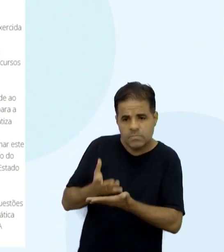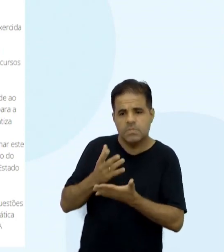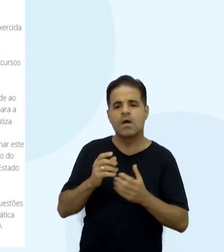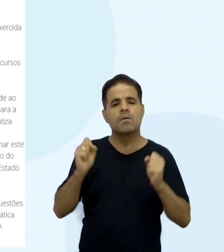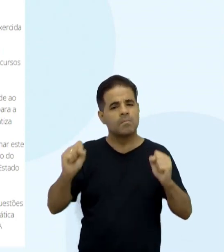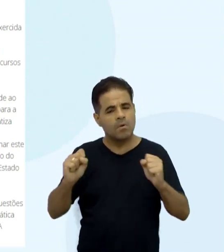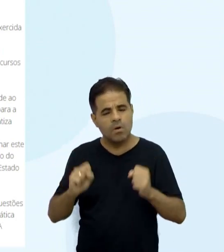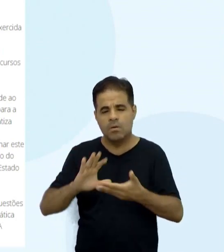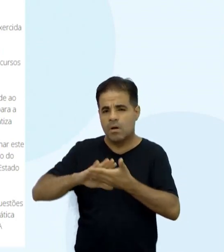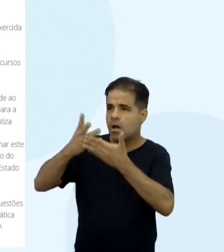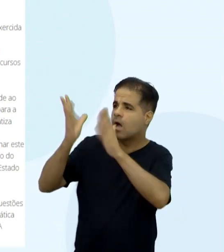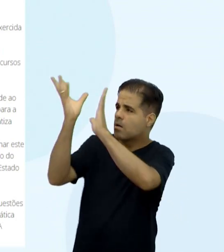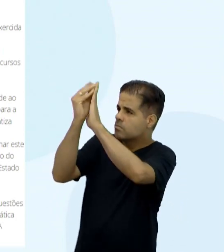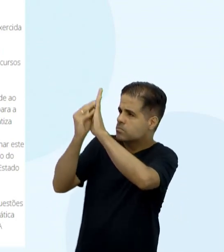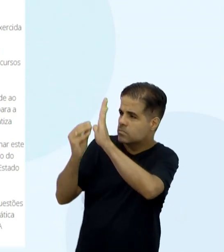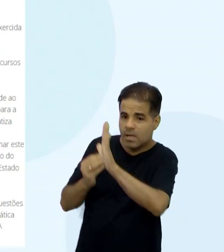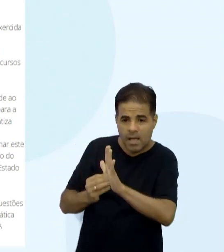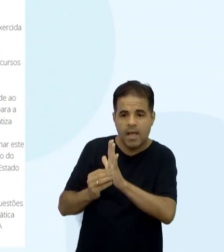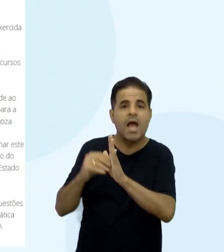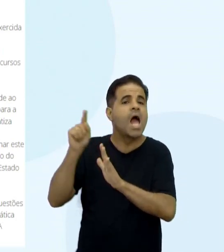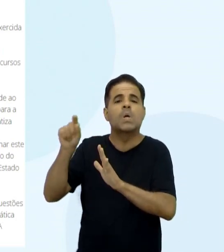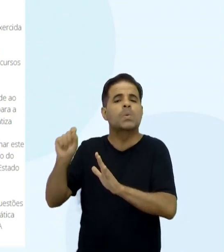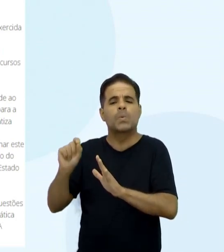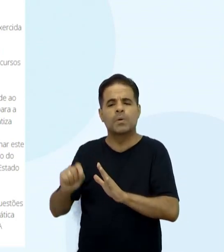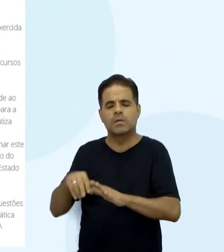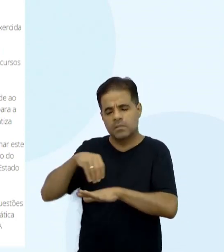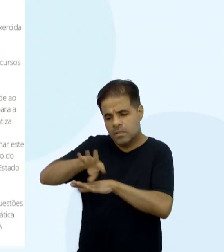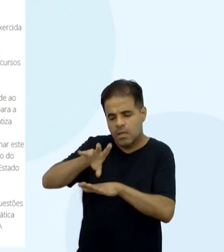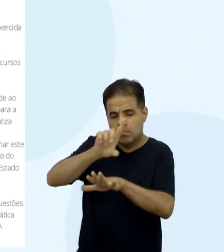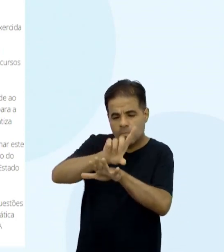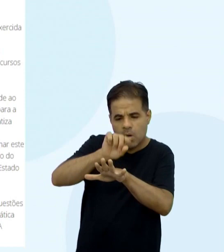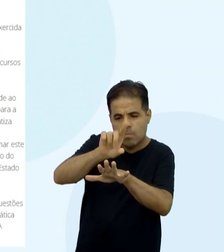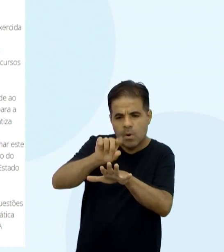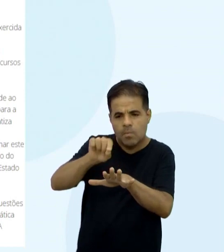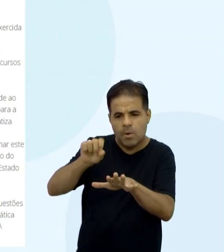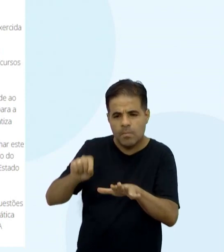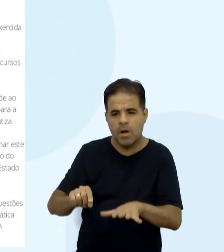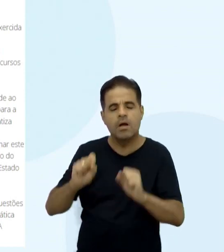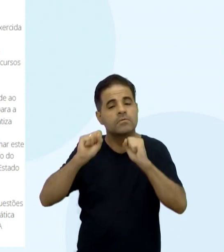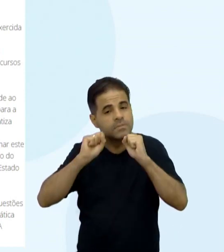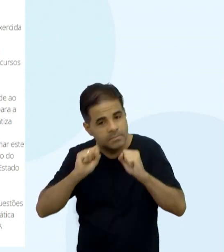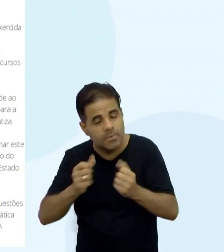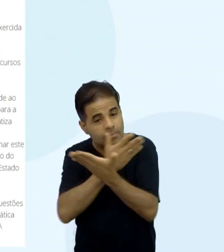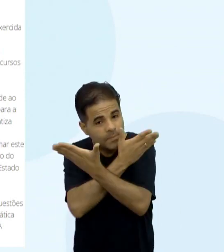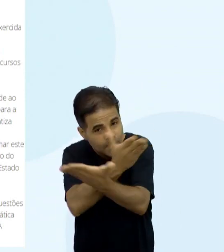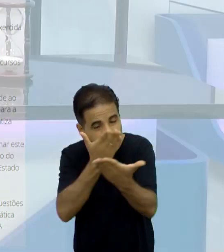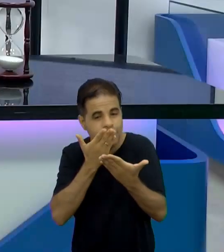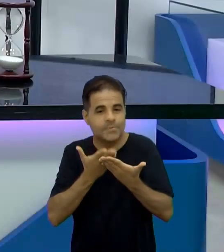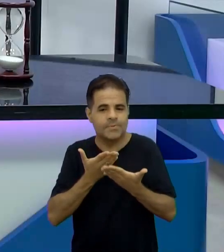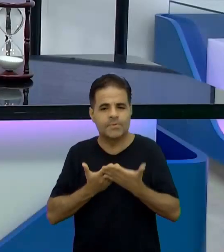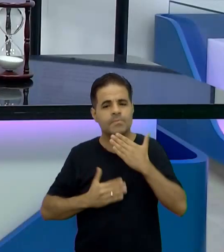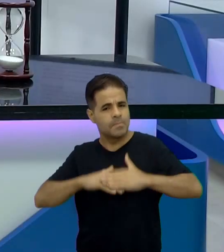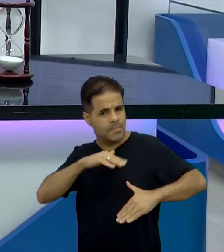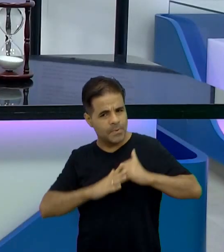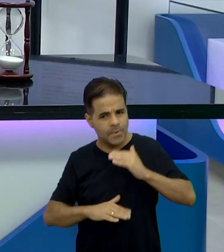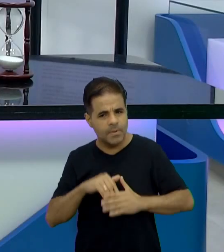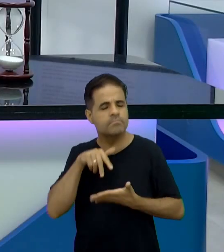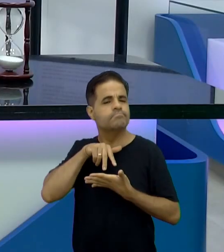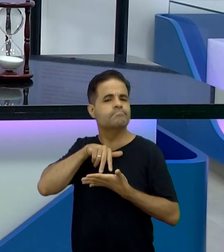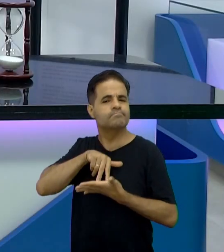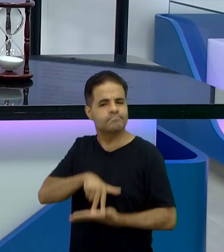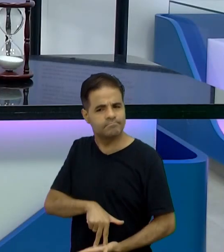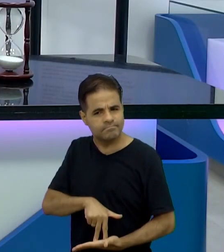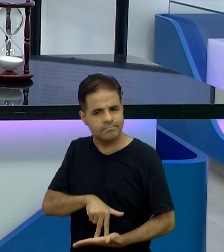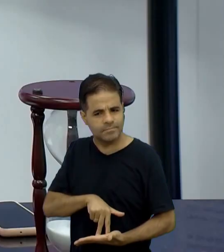vocês podem fazer um calendário. Na realidade, aqui nós estamos dando as opções E vocês, estudantes, a partir das suas práticas